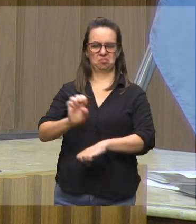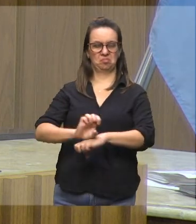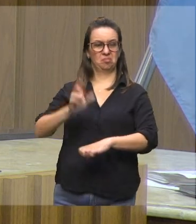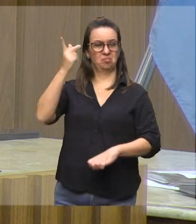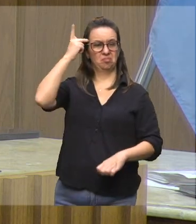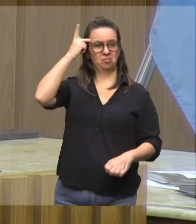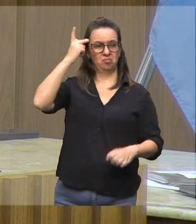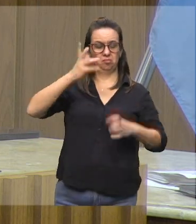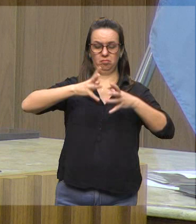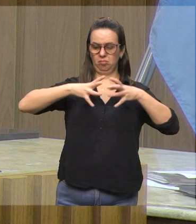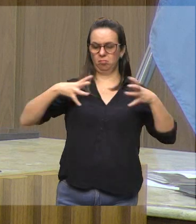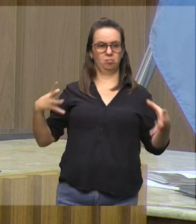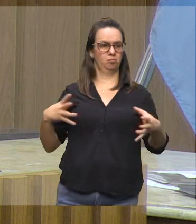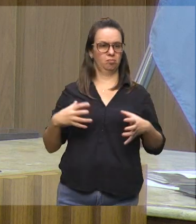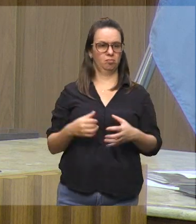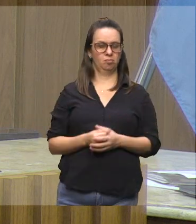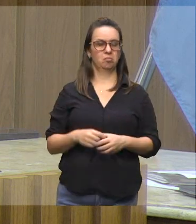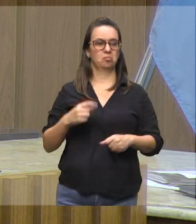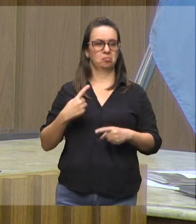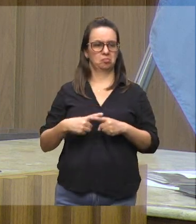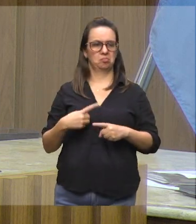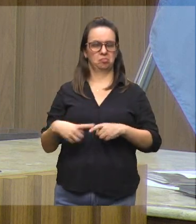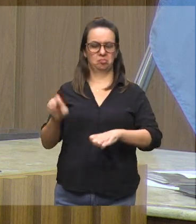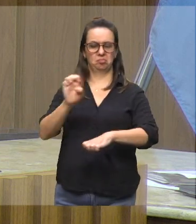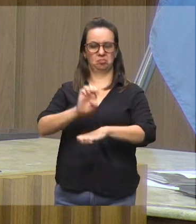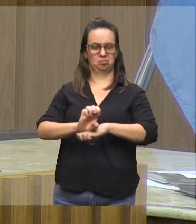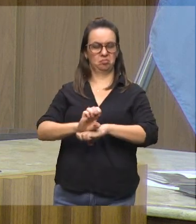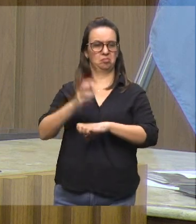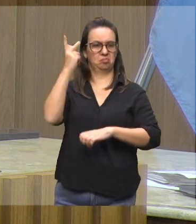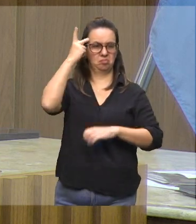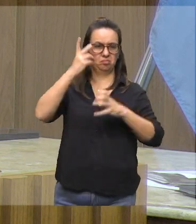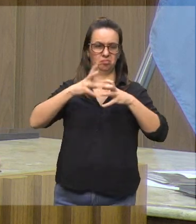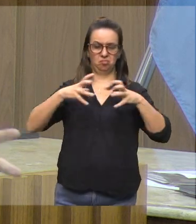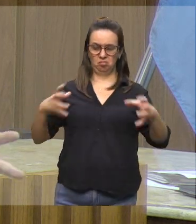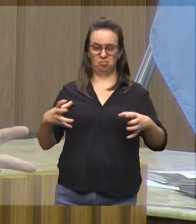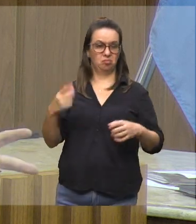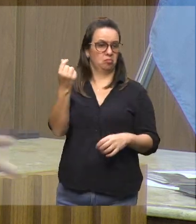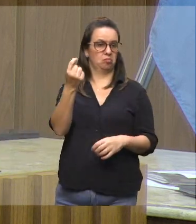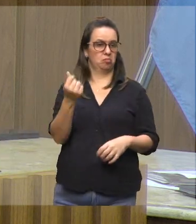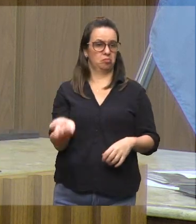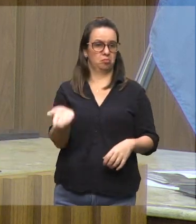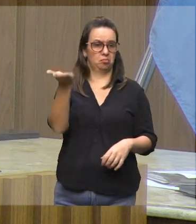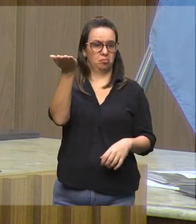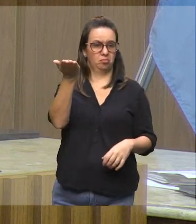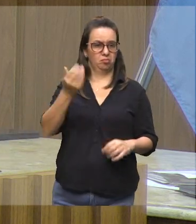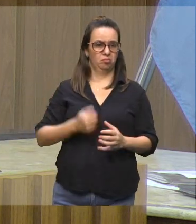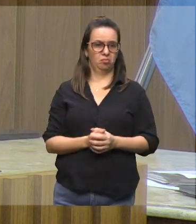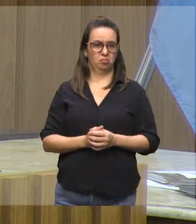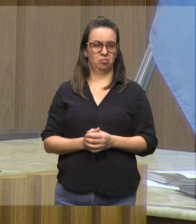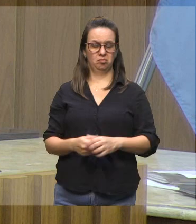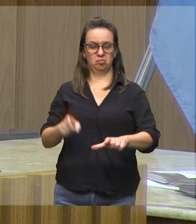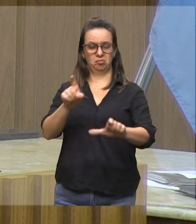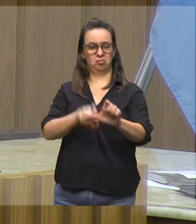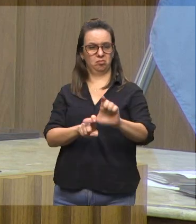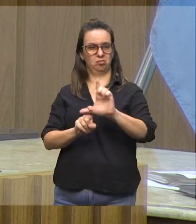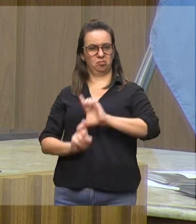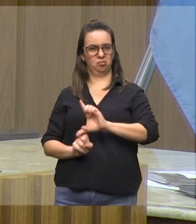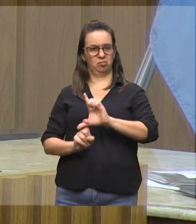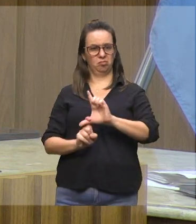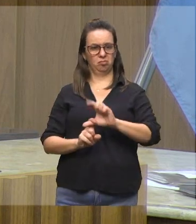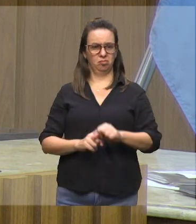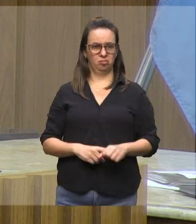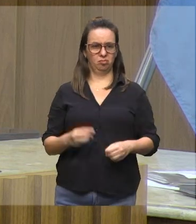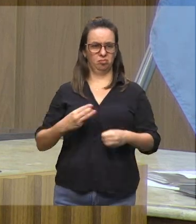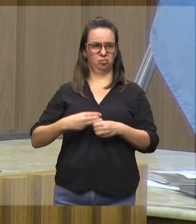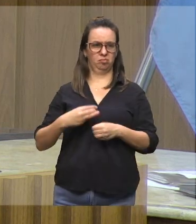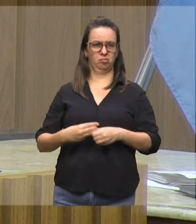nação, ficar nessa situação à mercê dos municípios. Não dá, não dá. Então, vamos cobrar, vamos lutar, vamos bater,